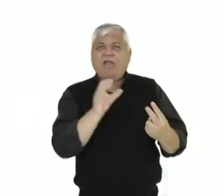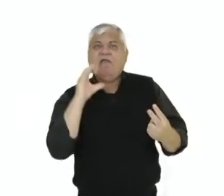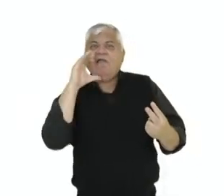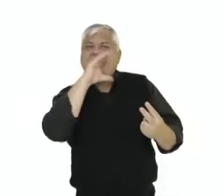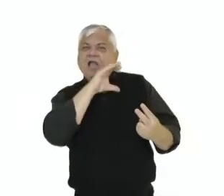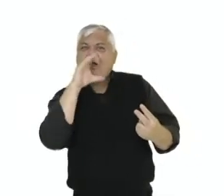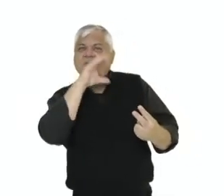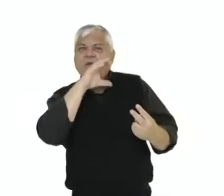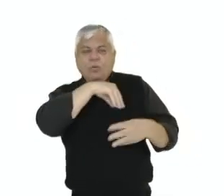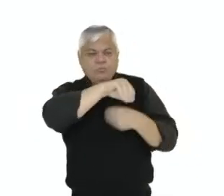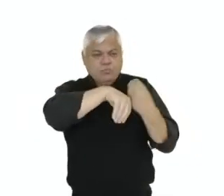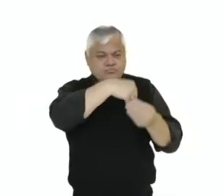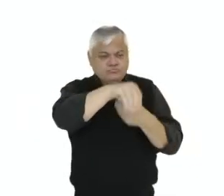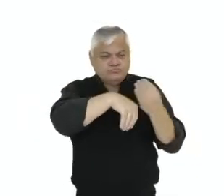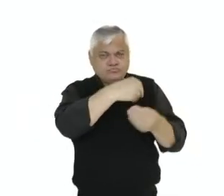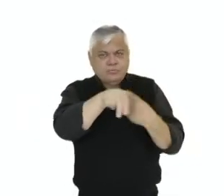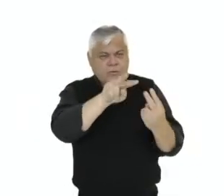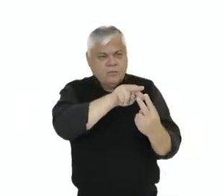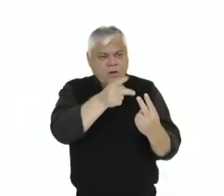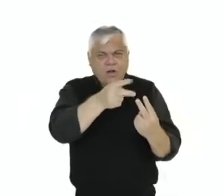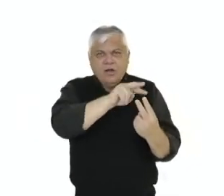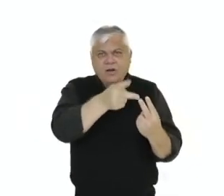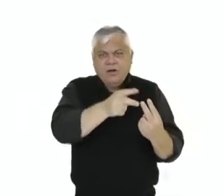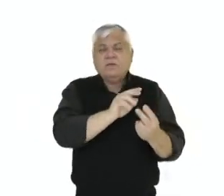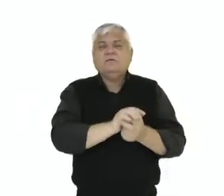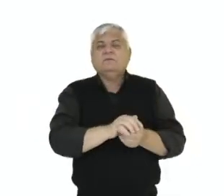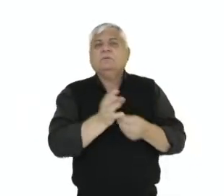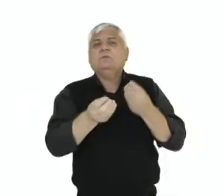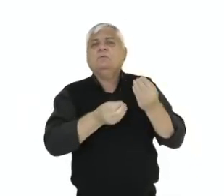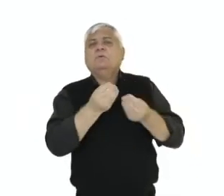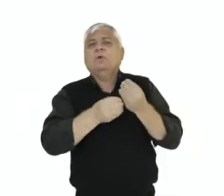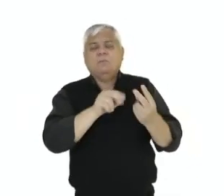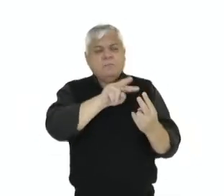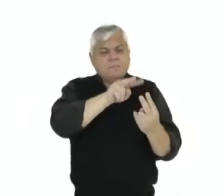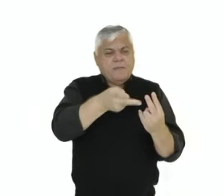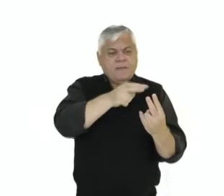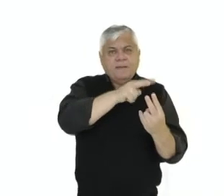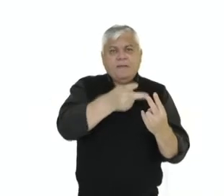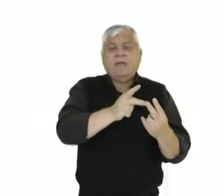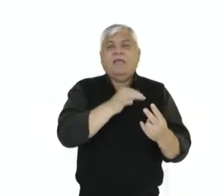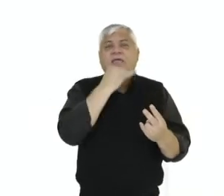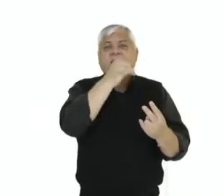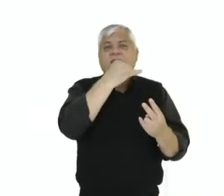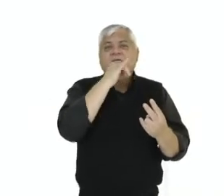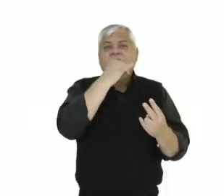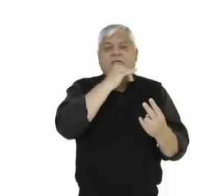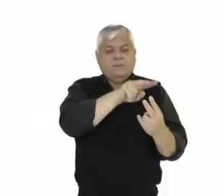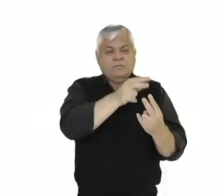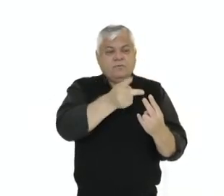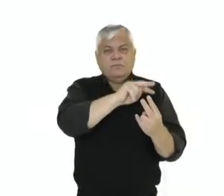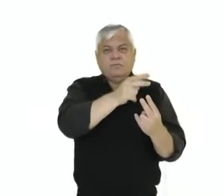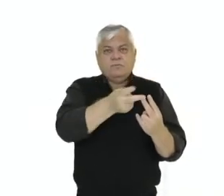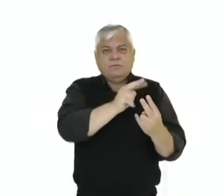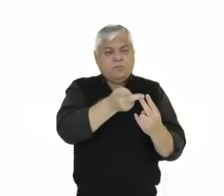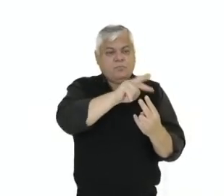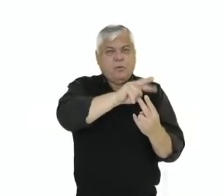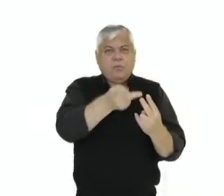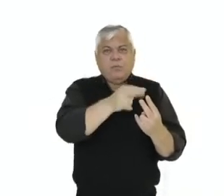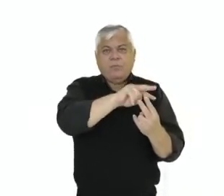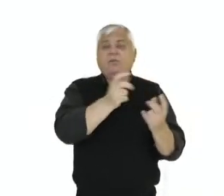em moléculas ou conjunto de moléculas. Essas transferências de energia podem acontecer entre células, setor